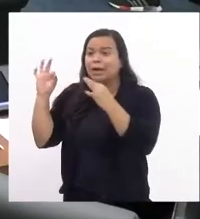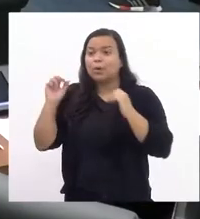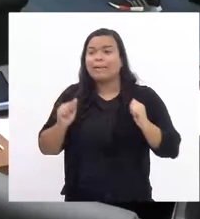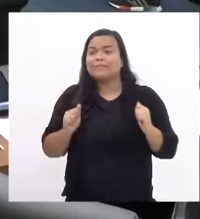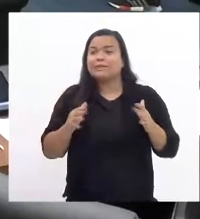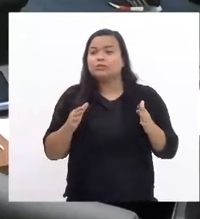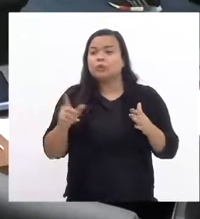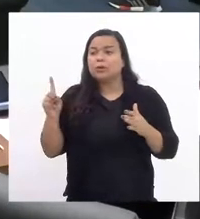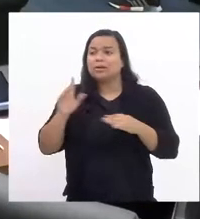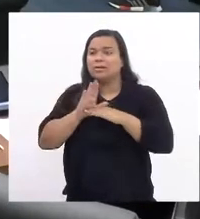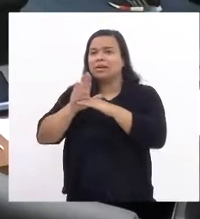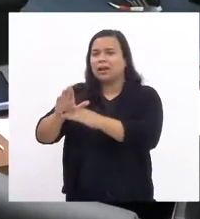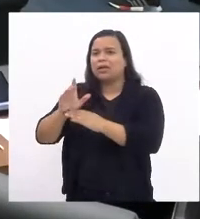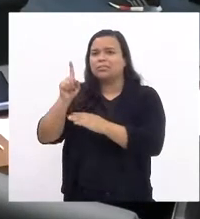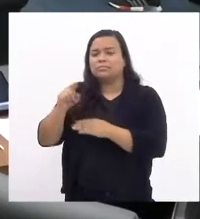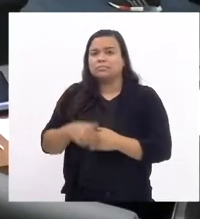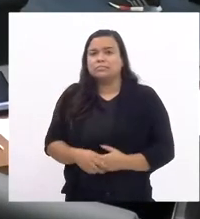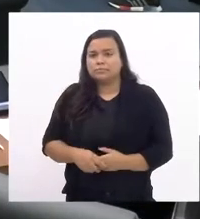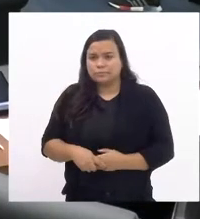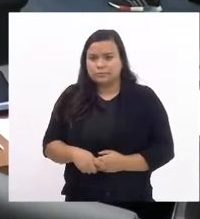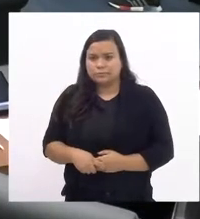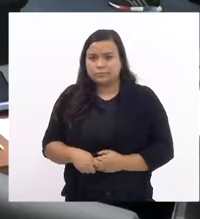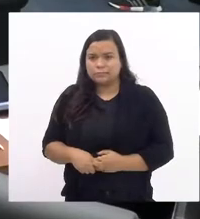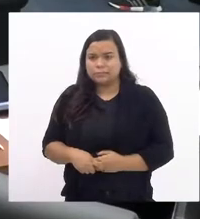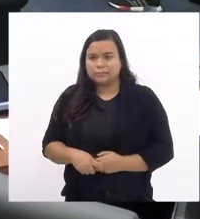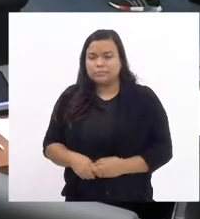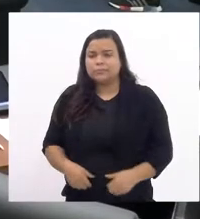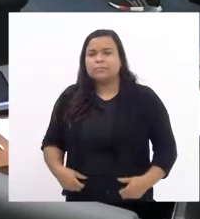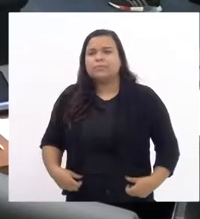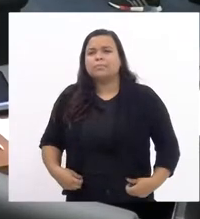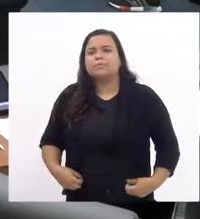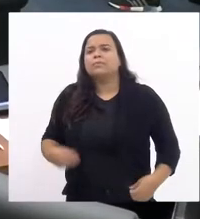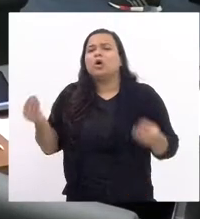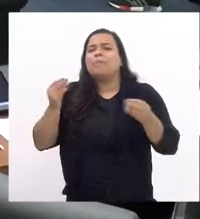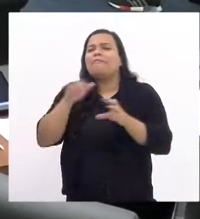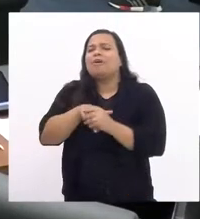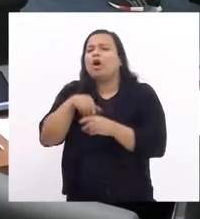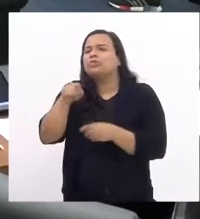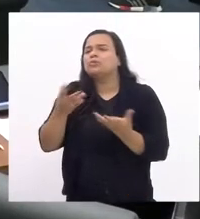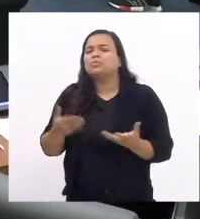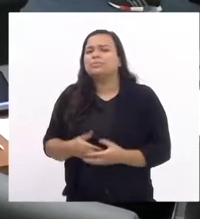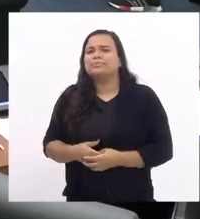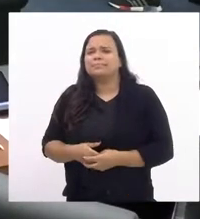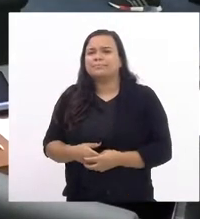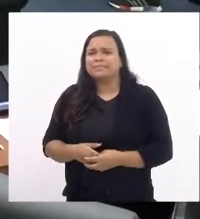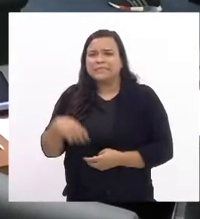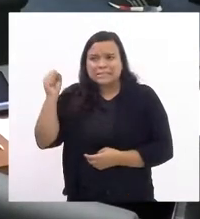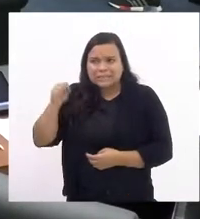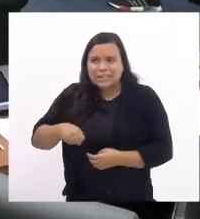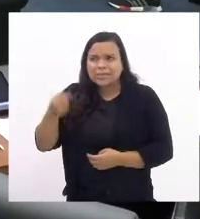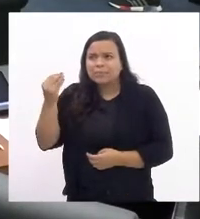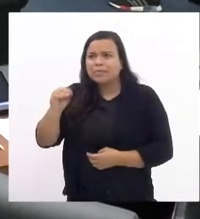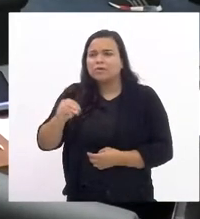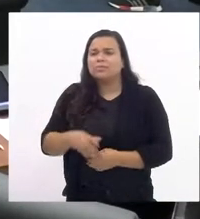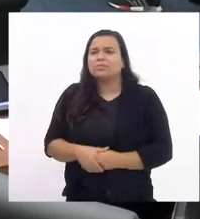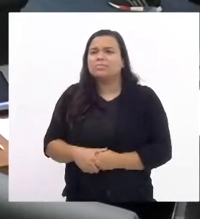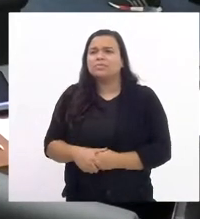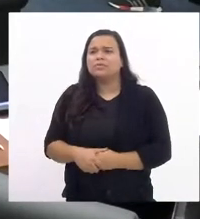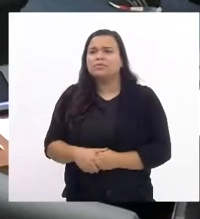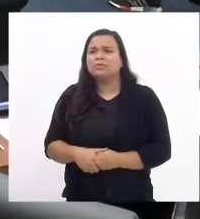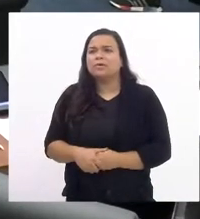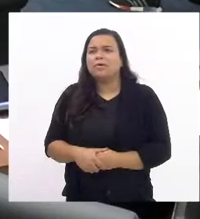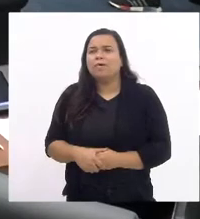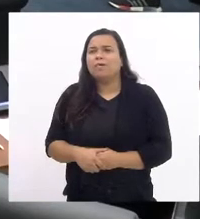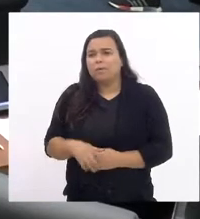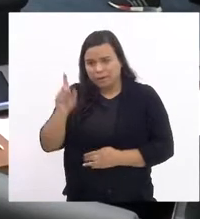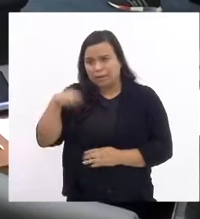Eliomar. Precisa de um acompanhamento. Como é que eu voto aqui? Votar sim? Vão ligar. Sim. É